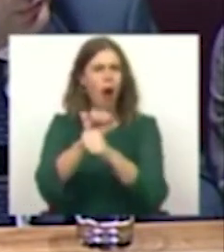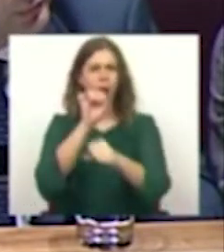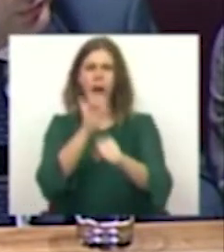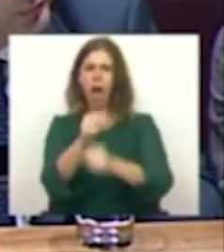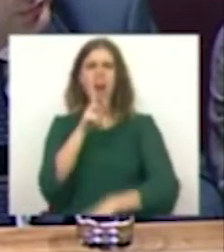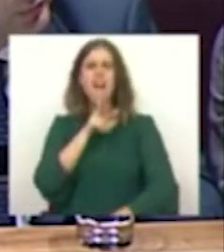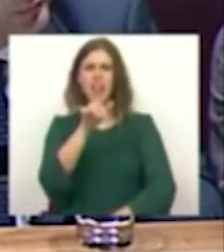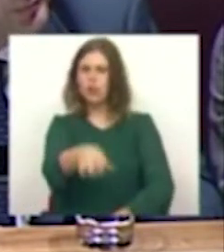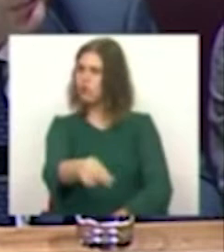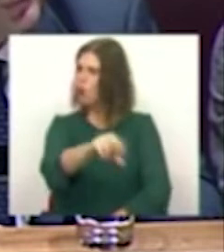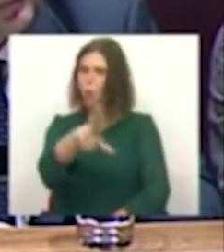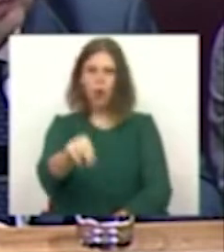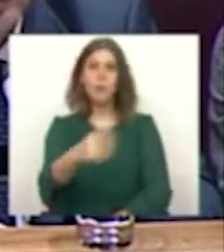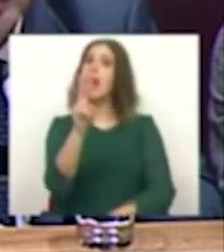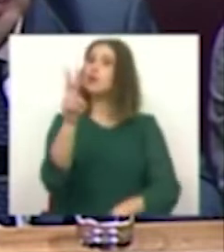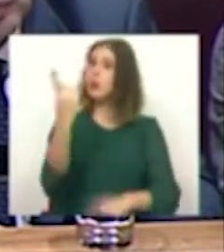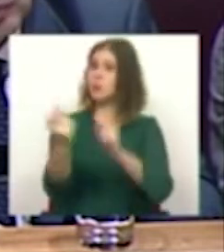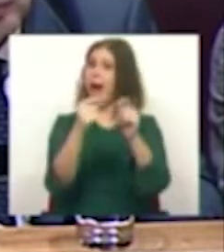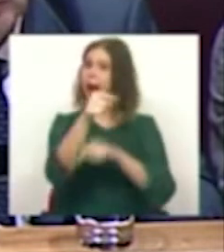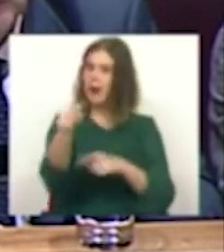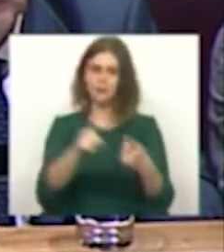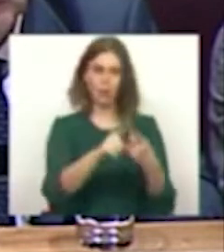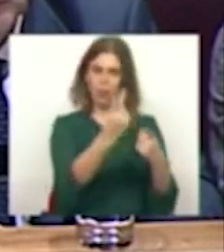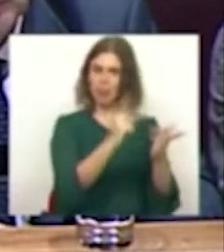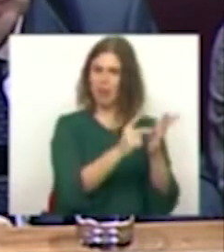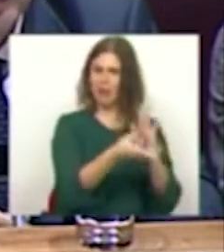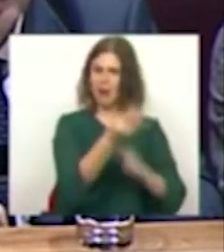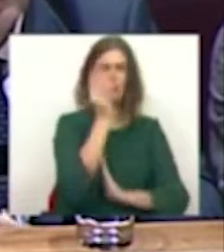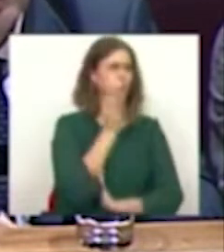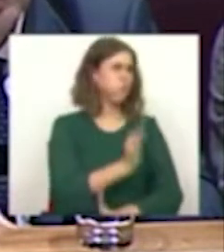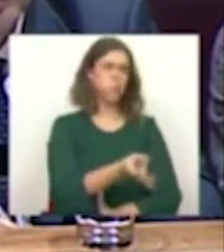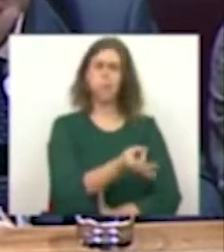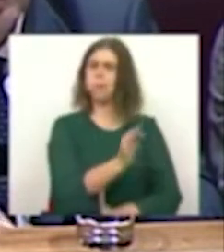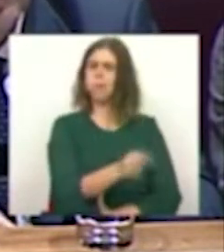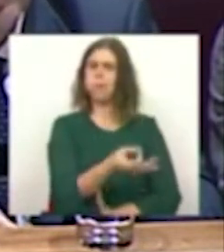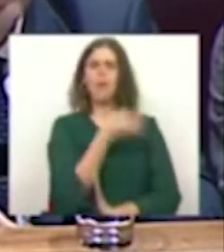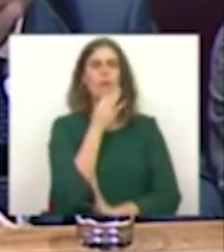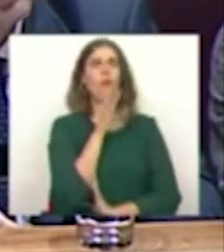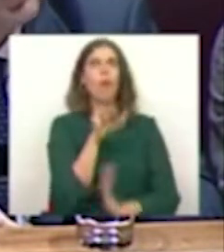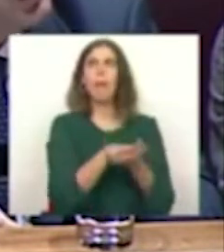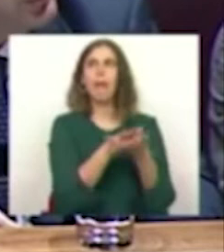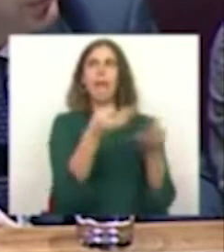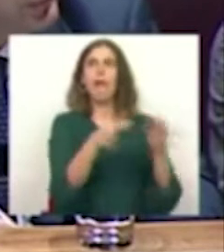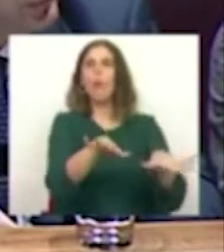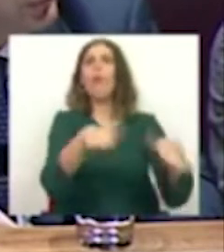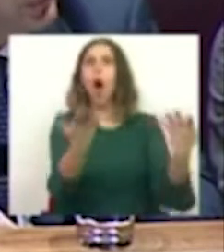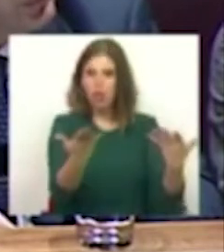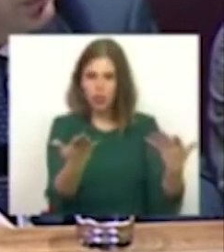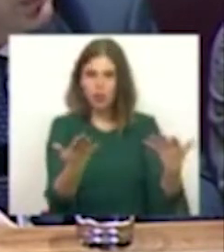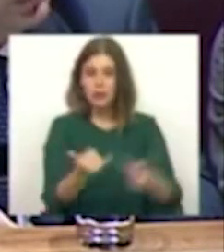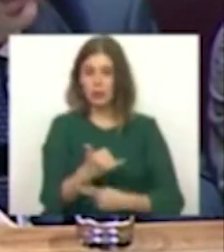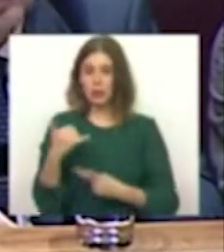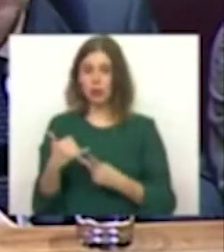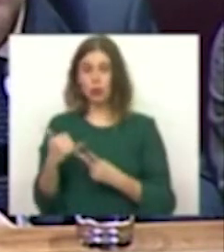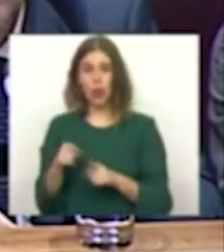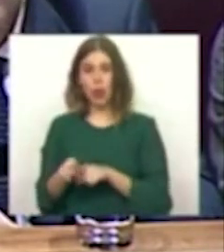dessa diretiva. Havia duas discussões, bom, uma mais técnica, que não vale a pena dizermos para aqui, sobre qual era a base jurídica dessa diretiva, e